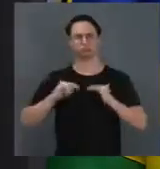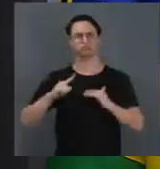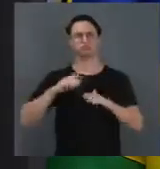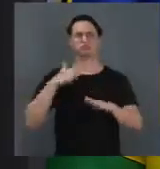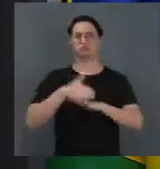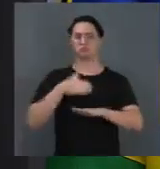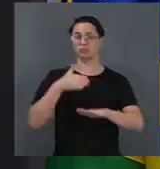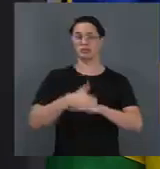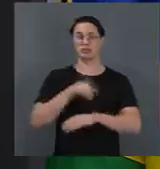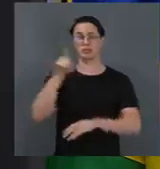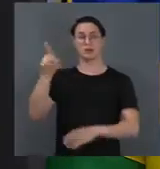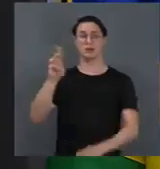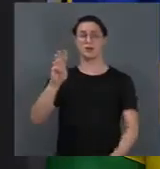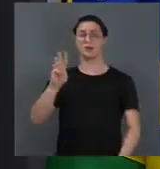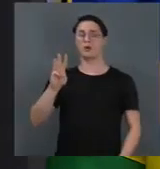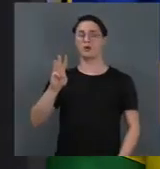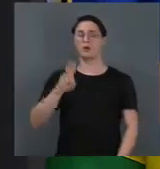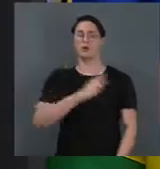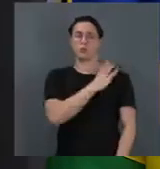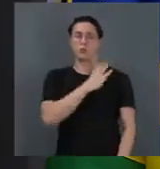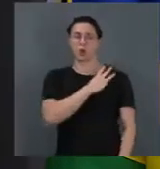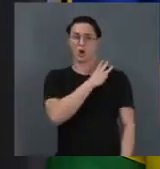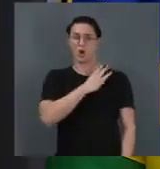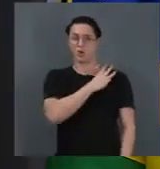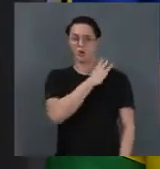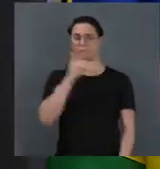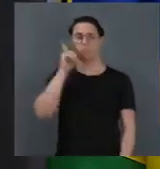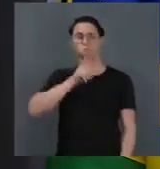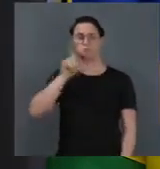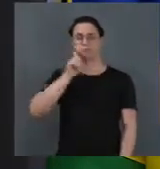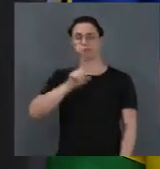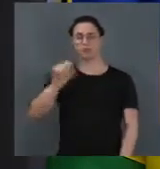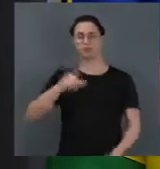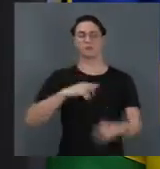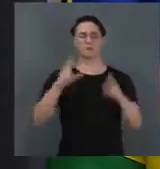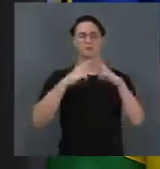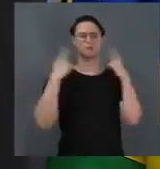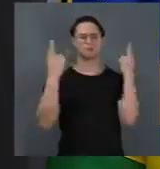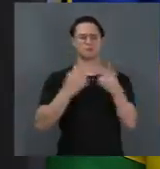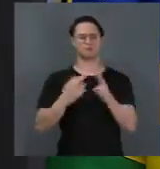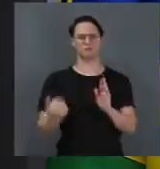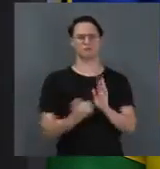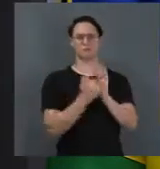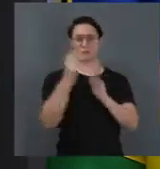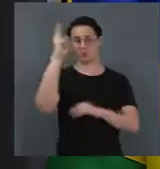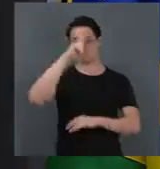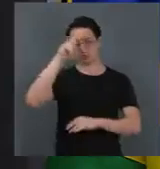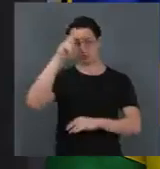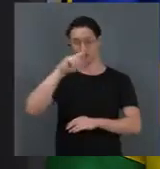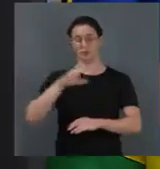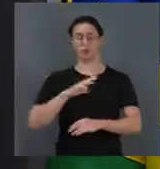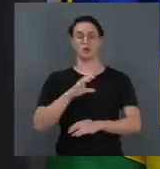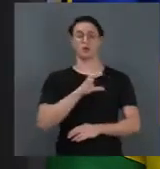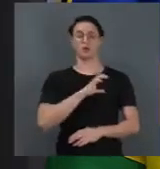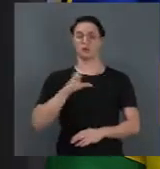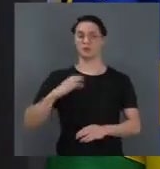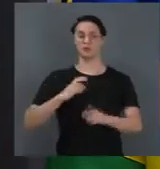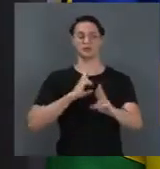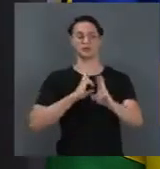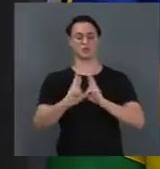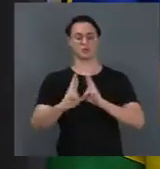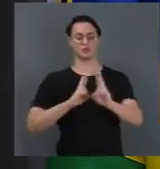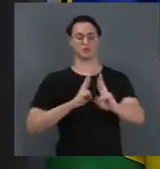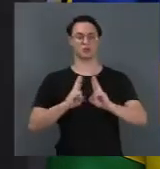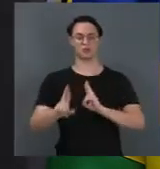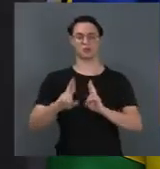participar em Washington, capital americana, de uma audiência histórica na Comissão de Relações Exteriores da